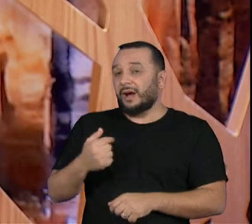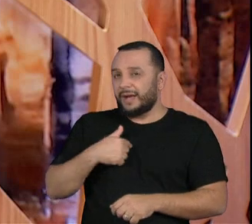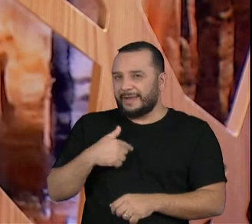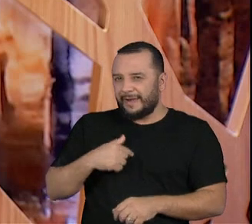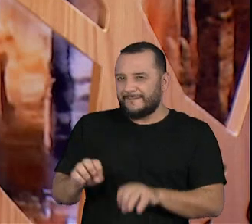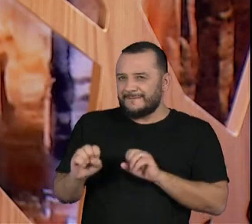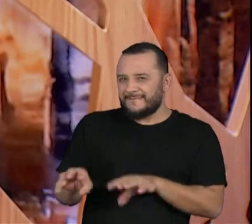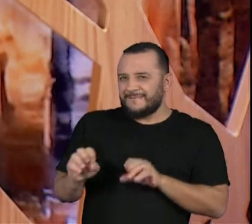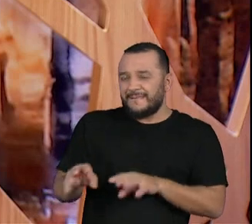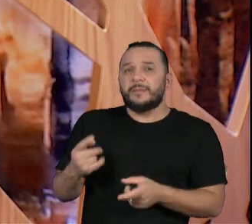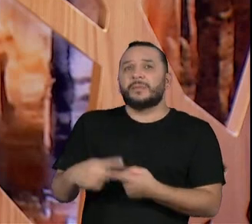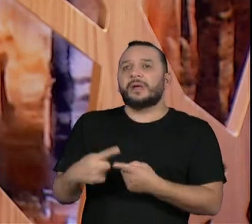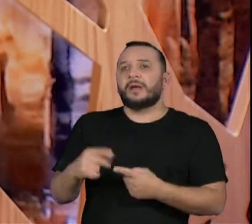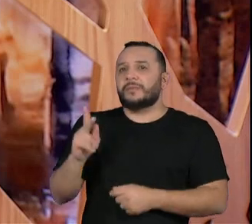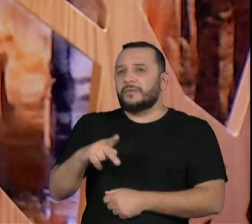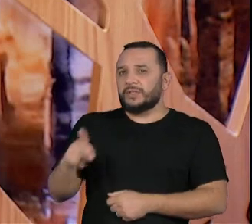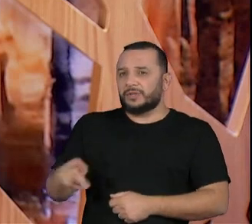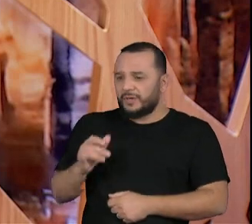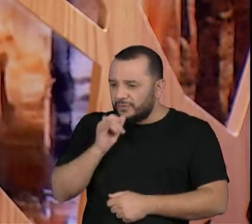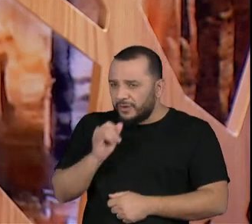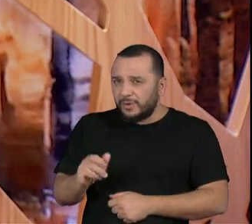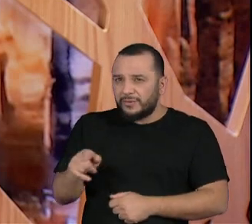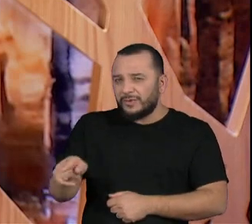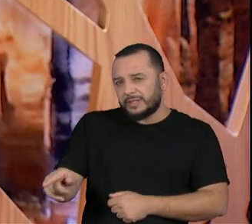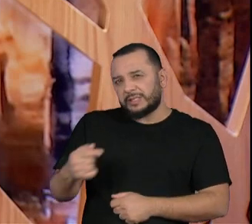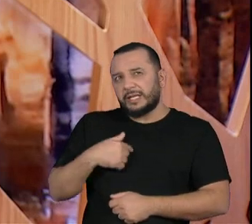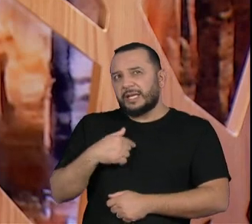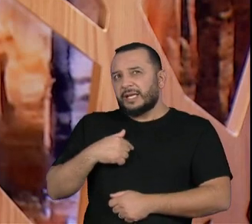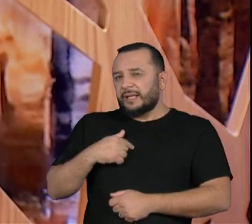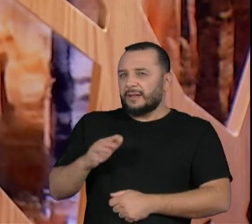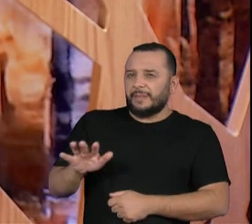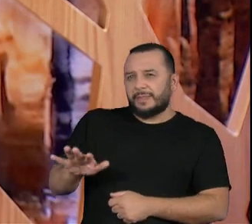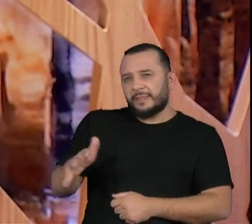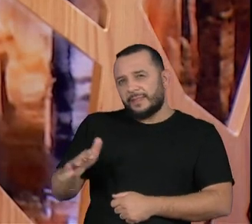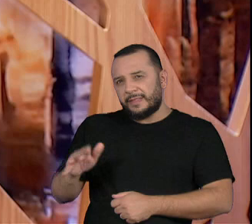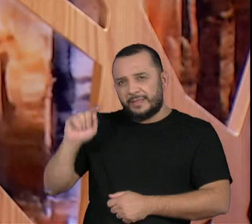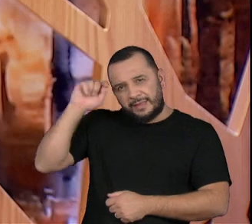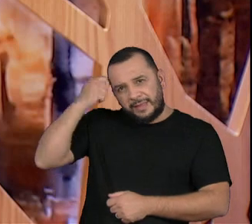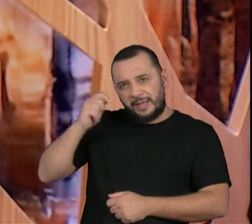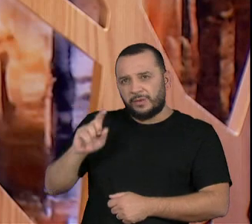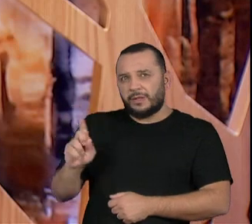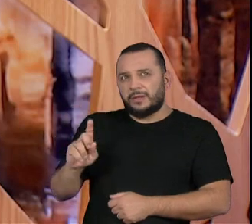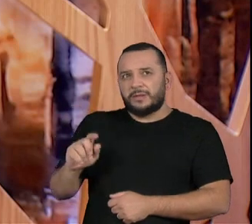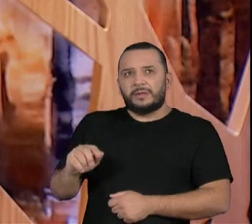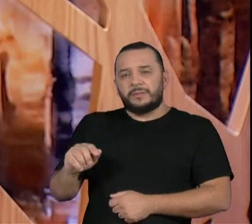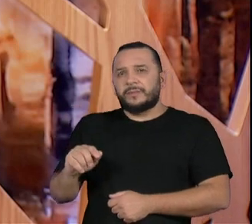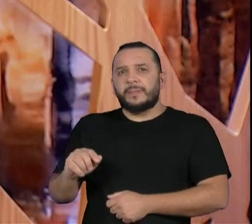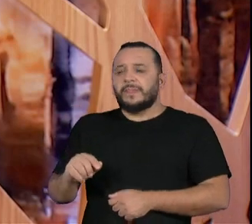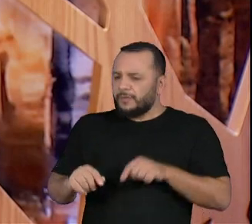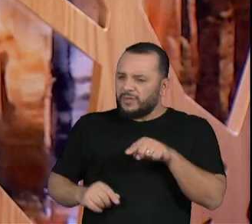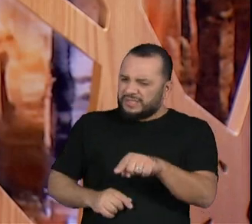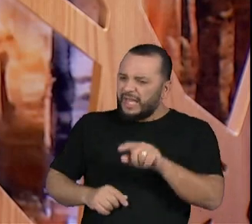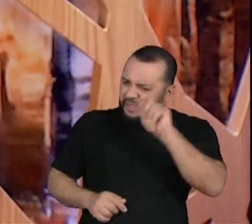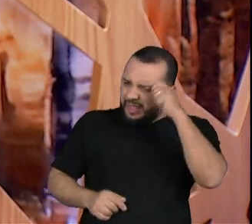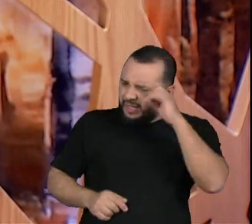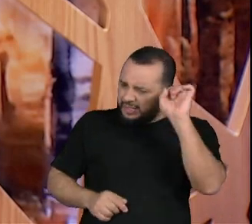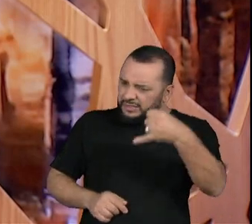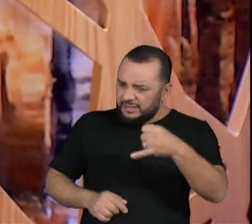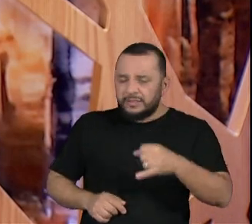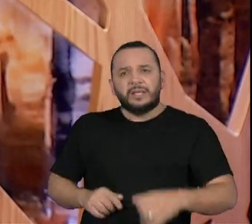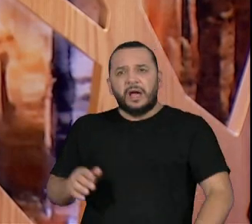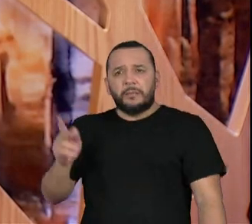que a professora falou para ela que ela não era tão negra. Eu falei, irmã, você é negra? Mãe, a professora falou que eu não sou tão negra.